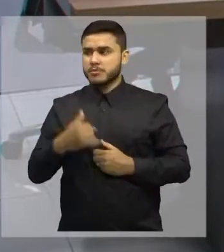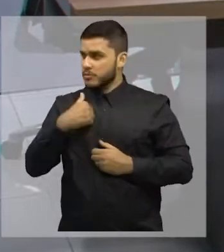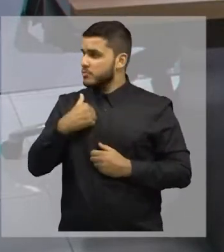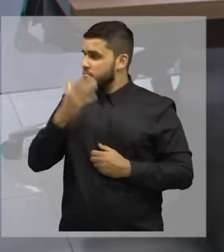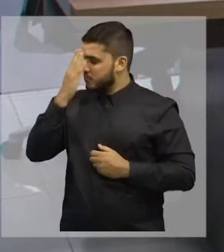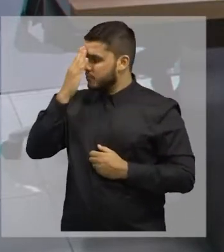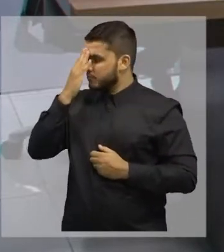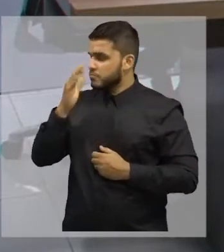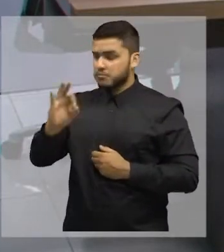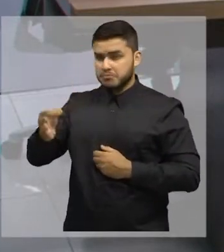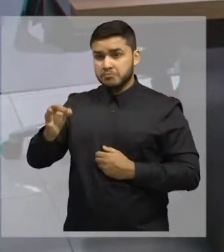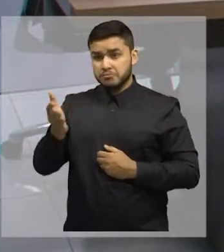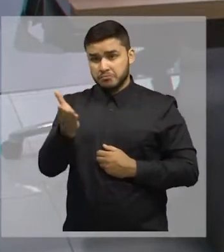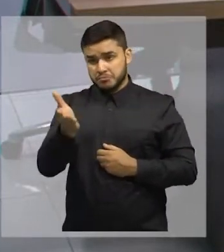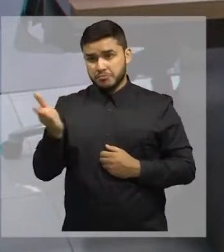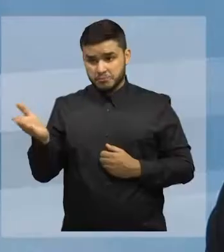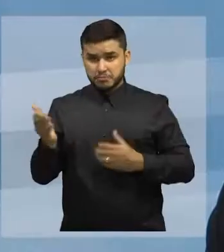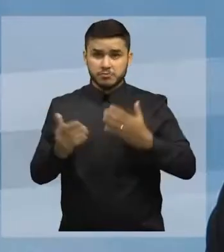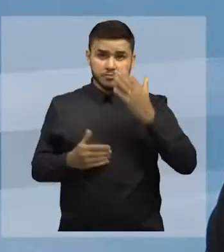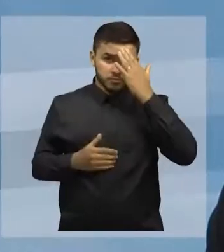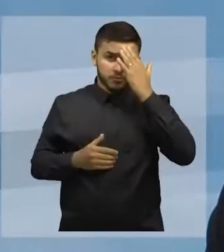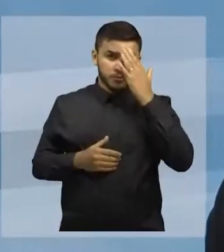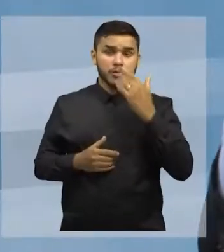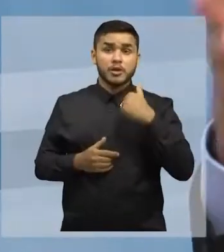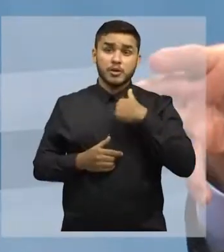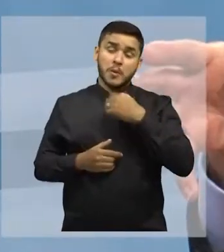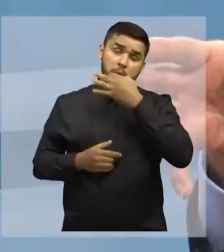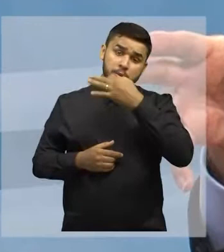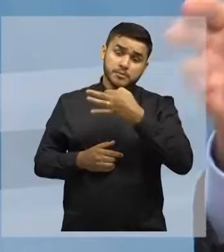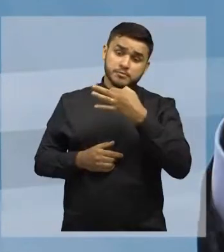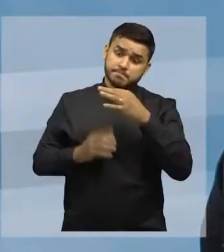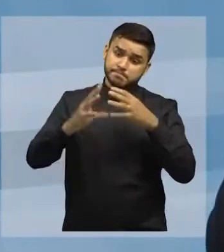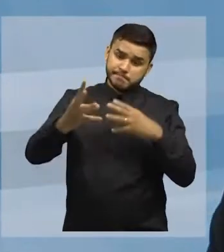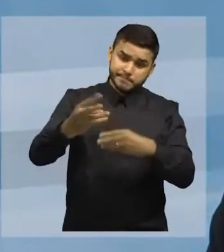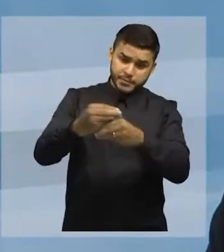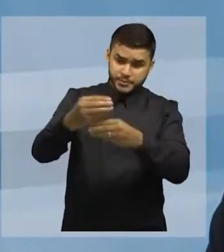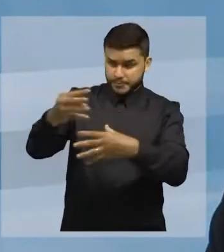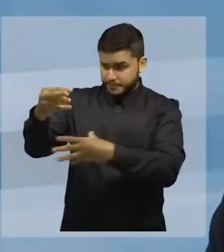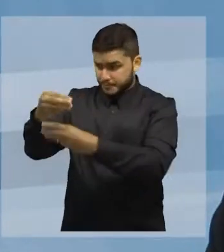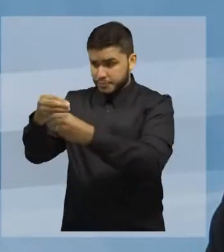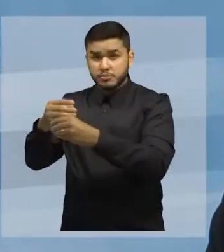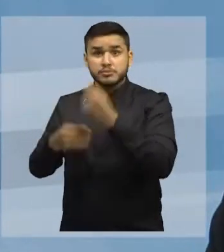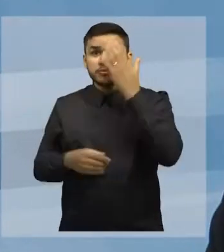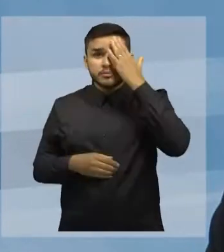deixam, com devida vênia, corroborar,